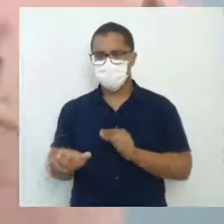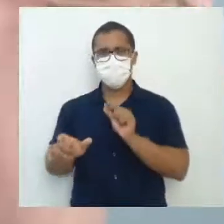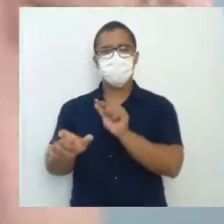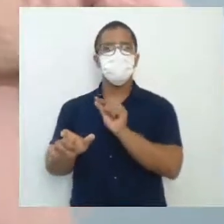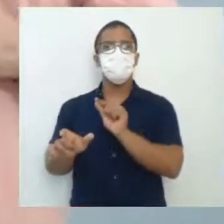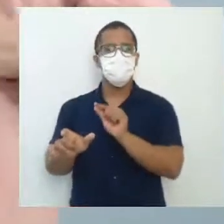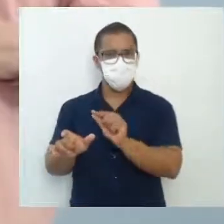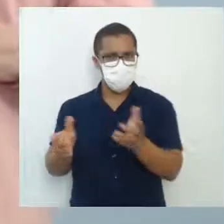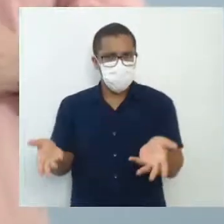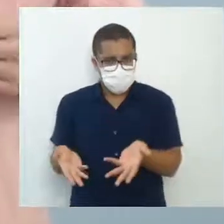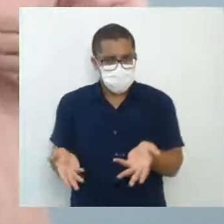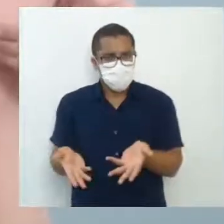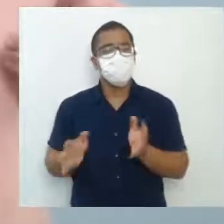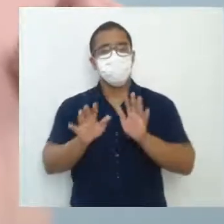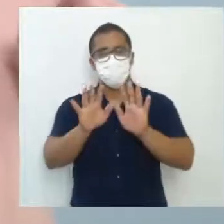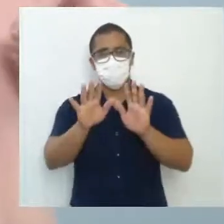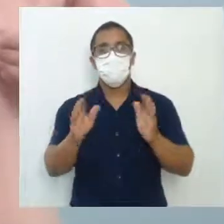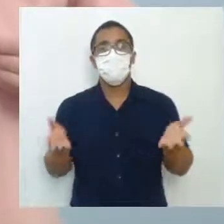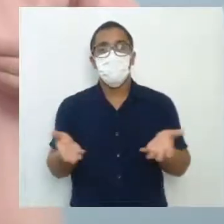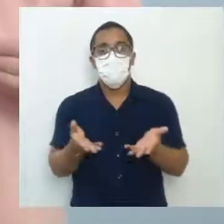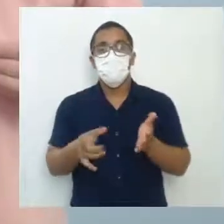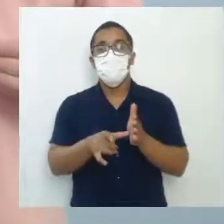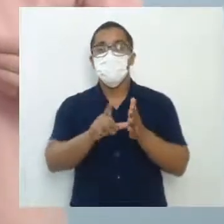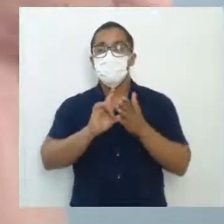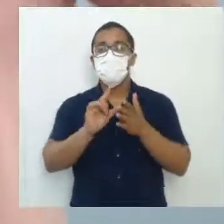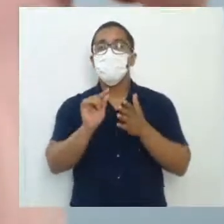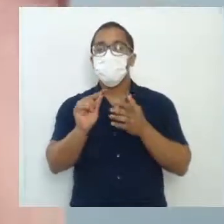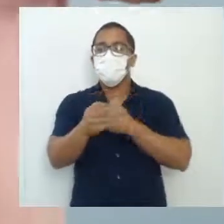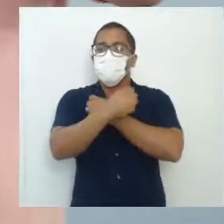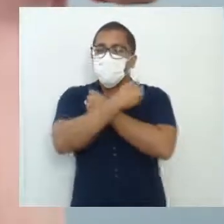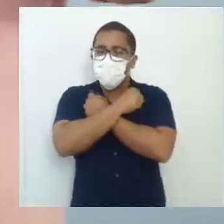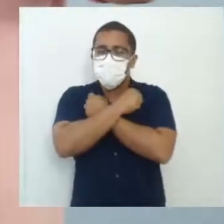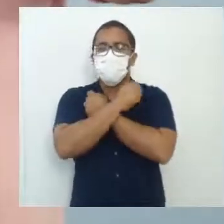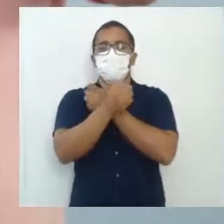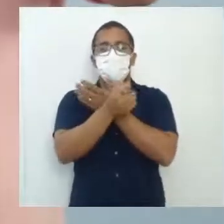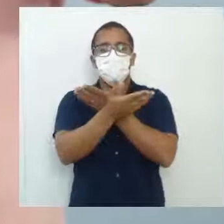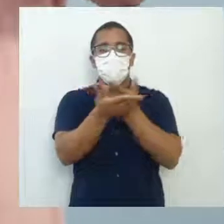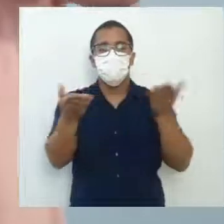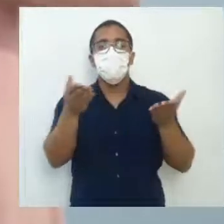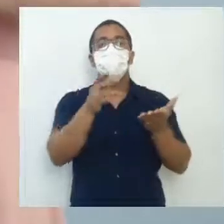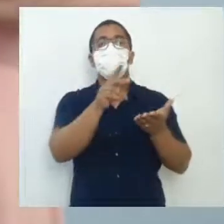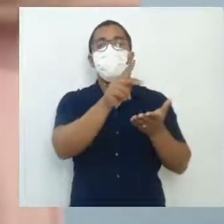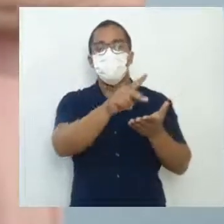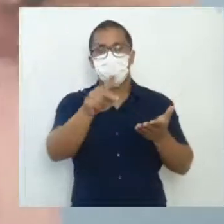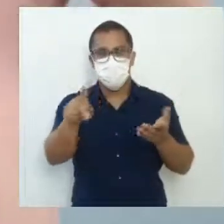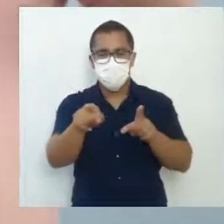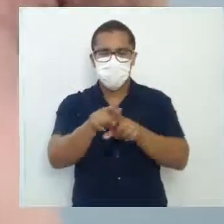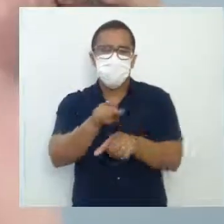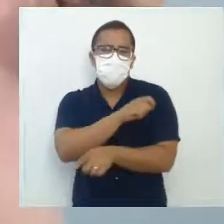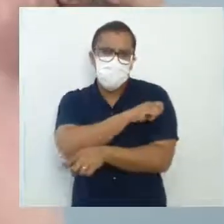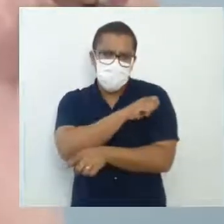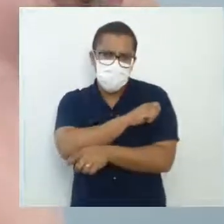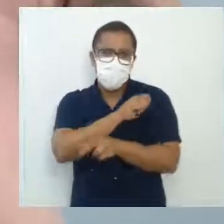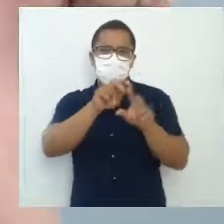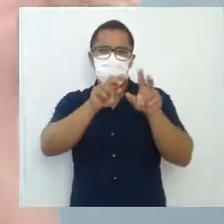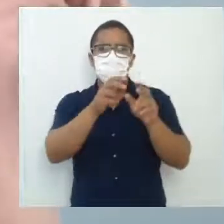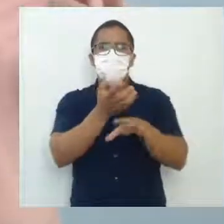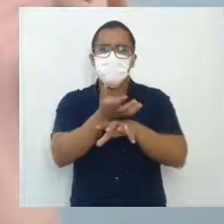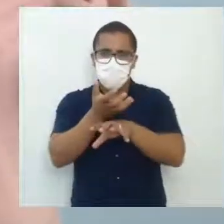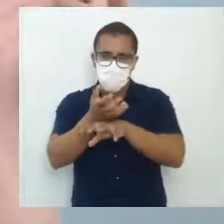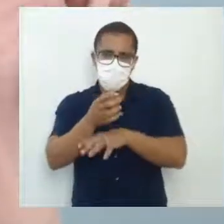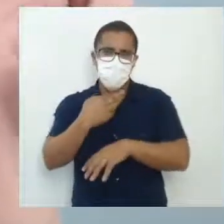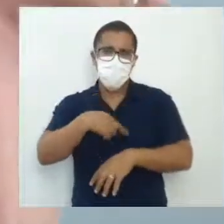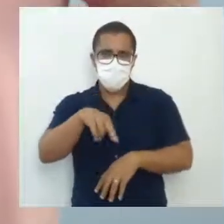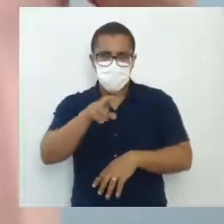personalidade homenageada de hoje, eu gostaria de mandar um abraço a todos os professores e estudantes de ensino religioso do